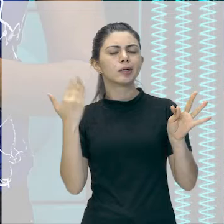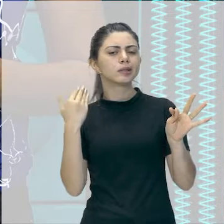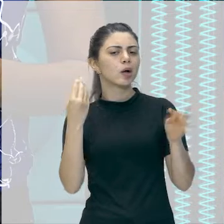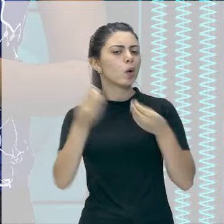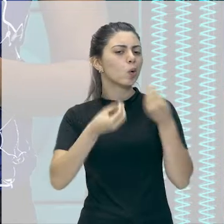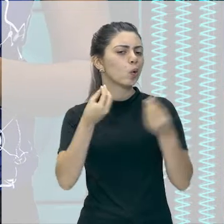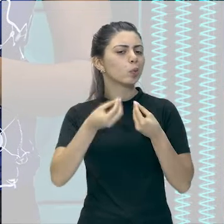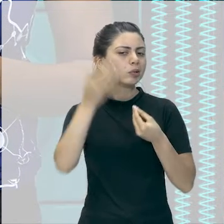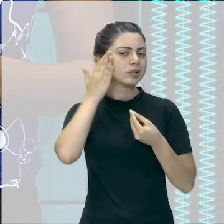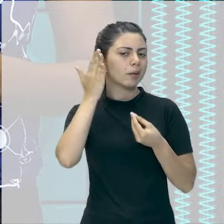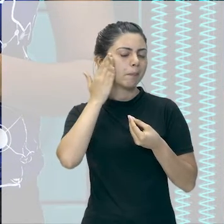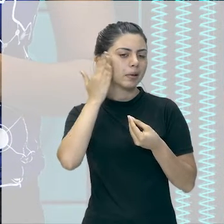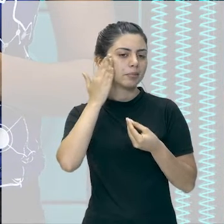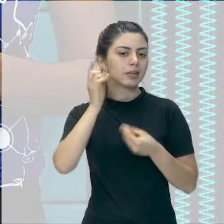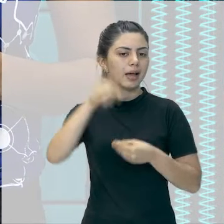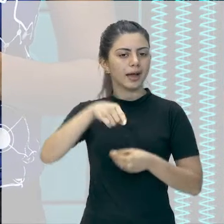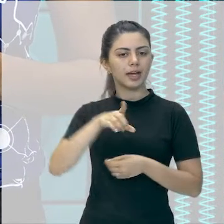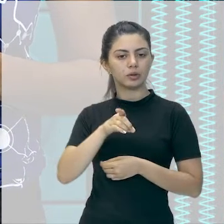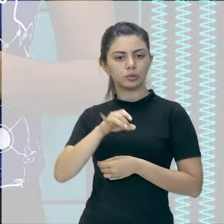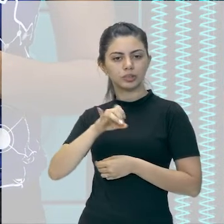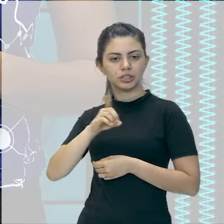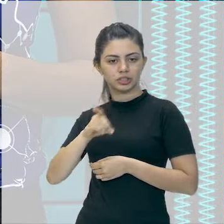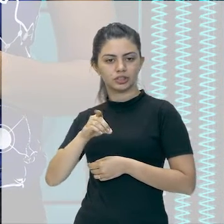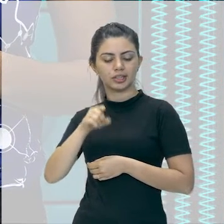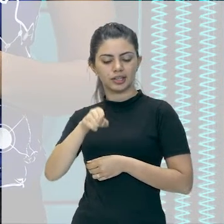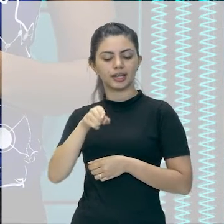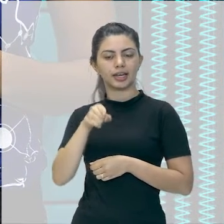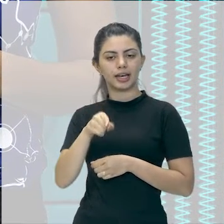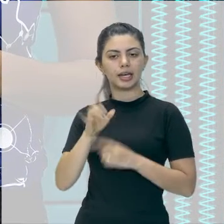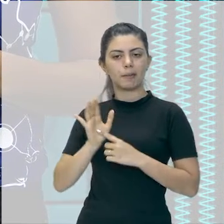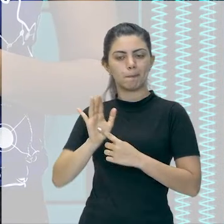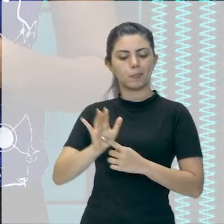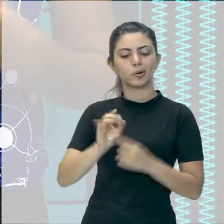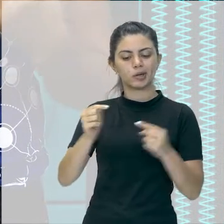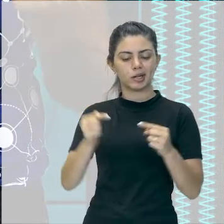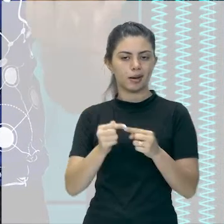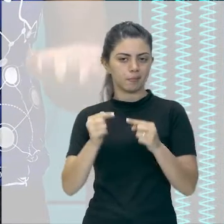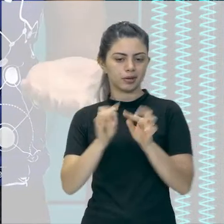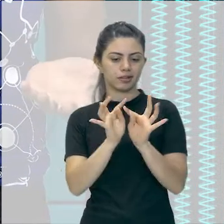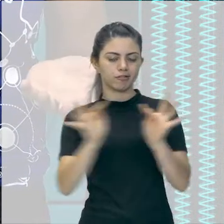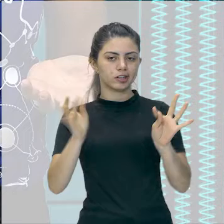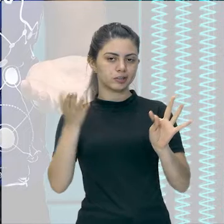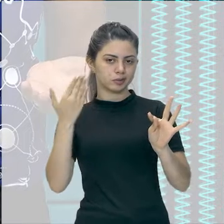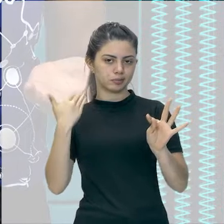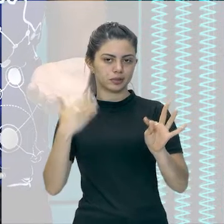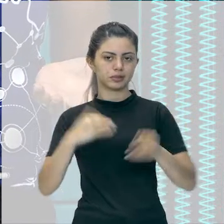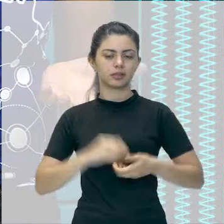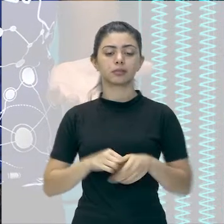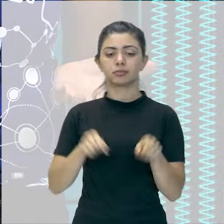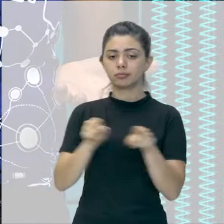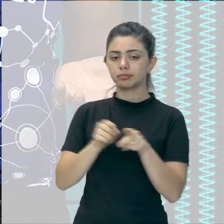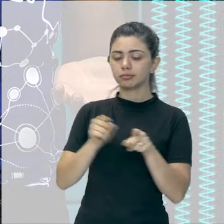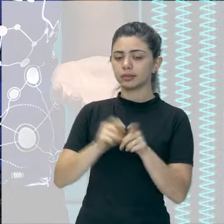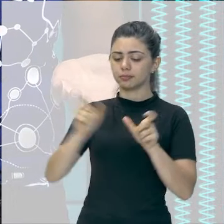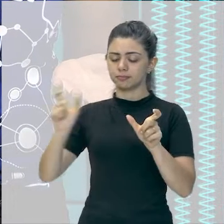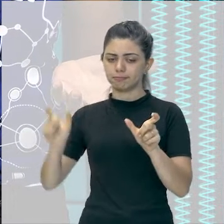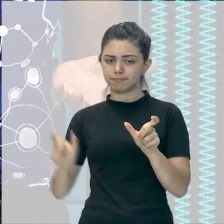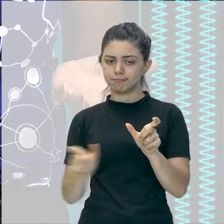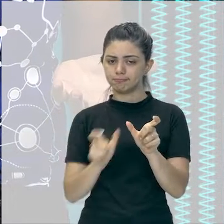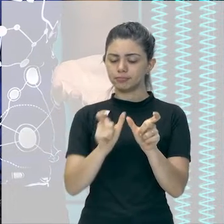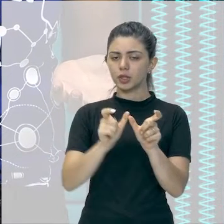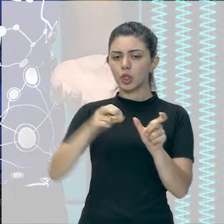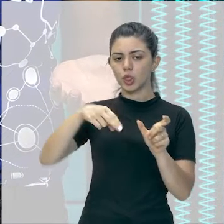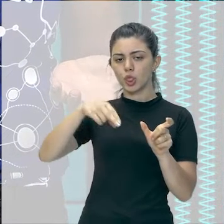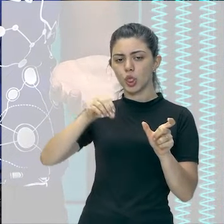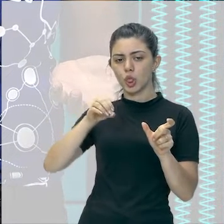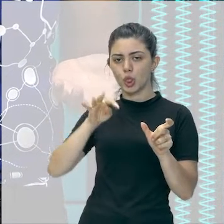eu encontro é no did. Ele que está me indicando que essa frase está no passado. E também, junto com o not, eu sei